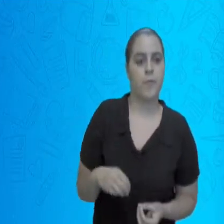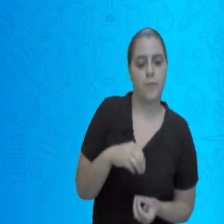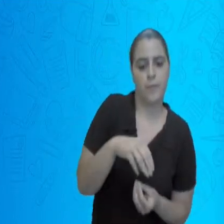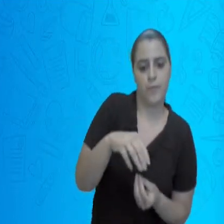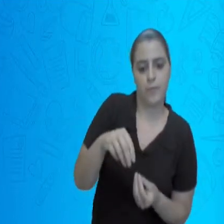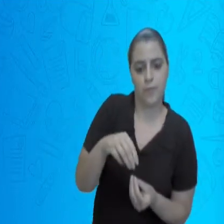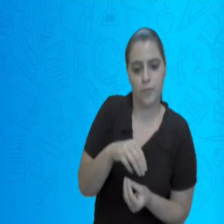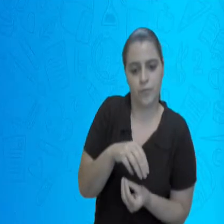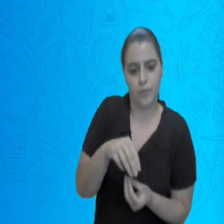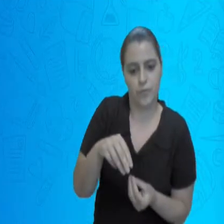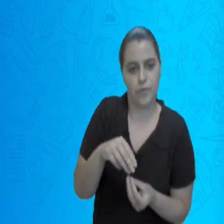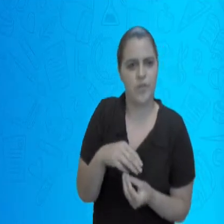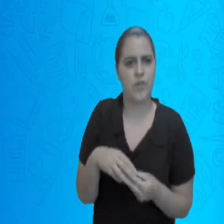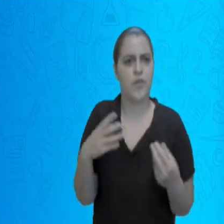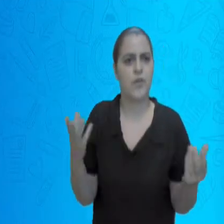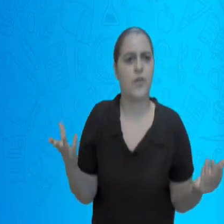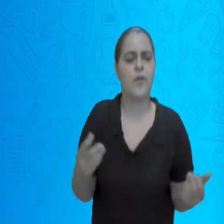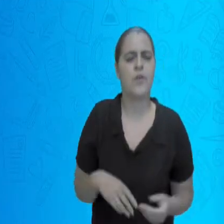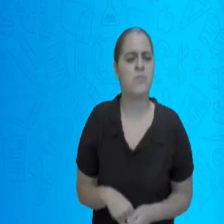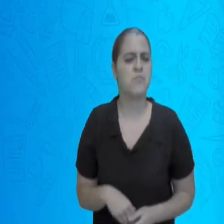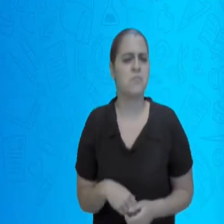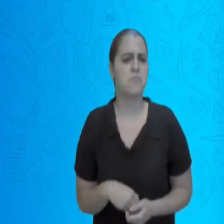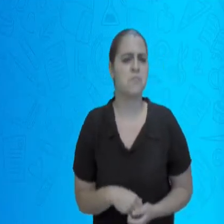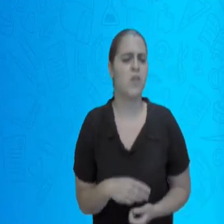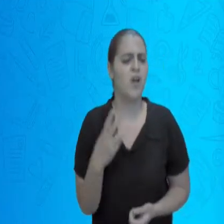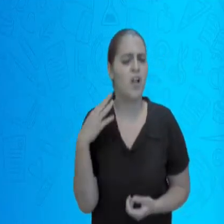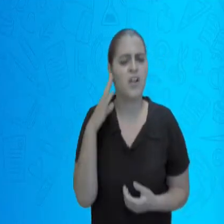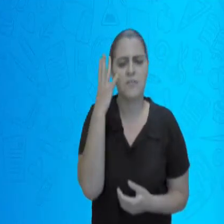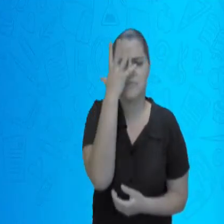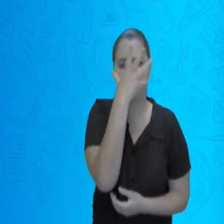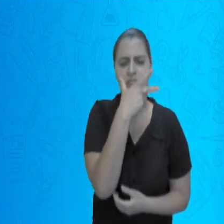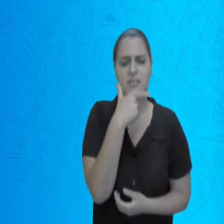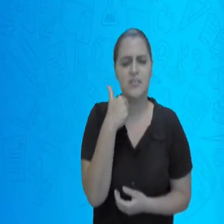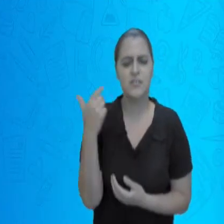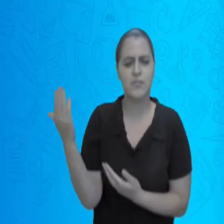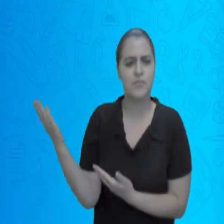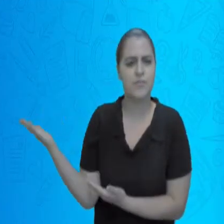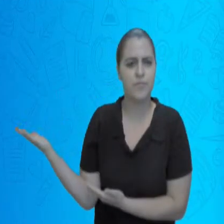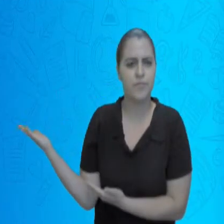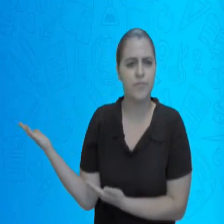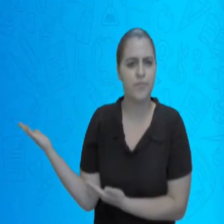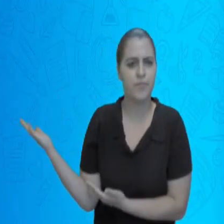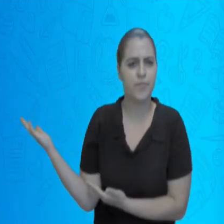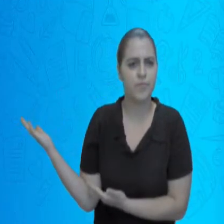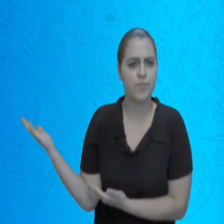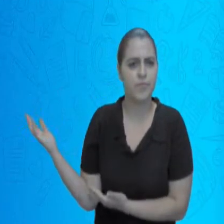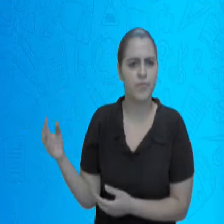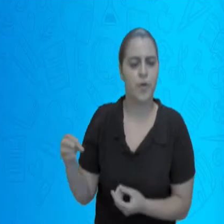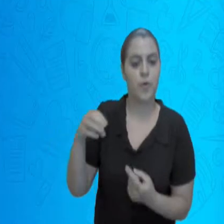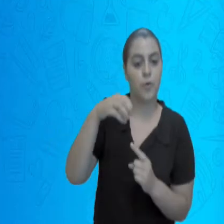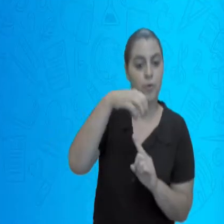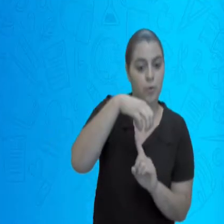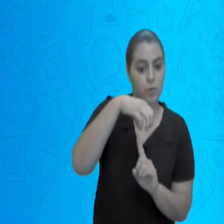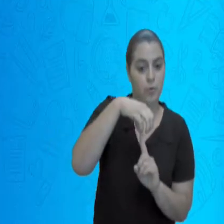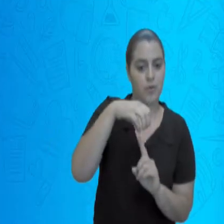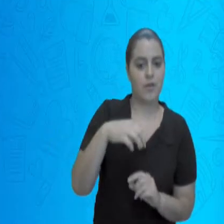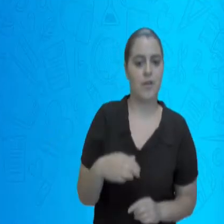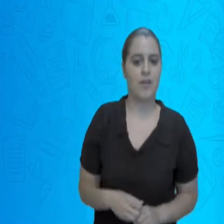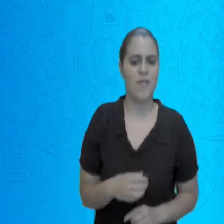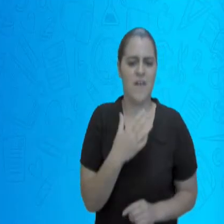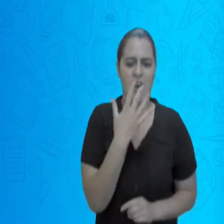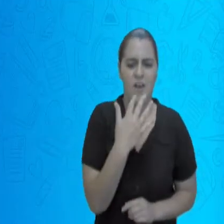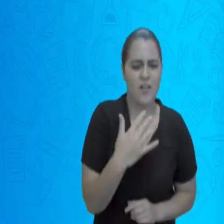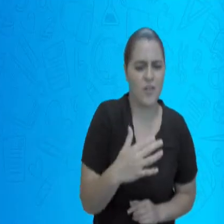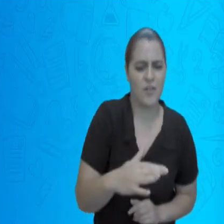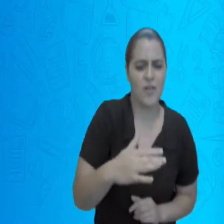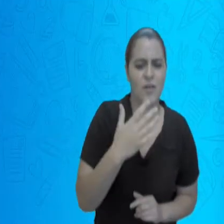esquisito, né? Que isso? Olha que lindo que é este cogumelo, colorido,